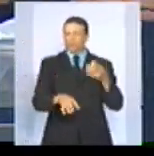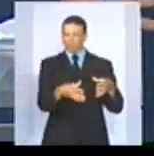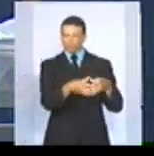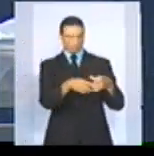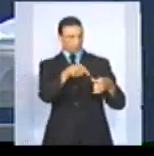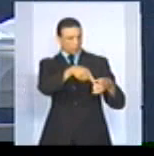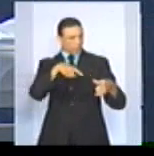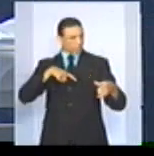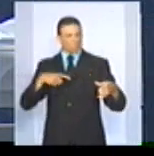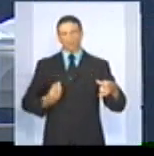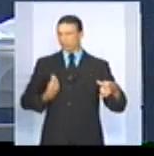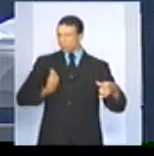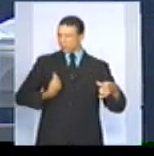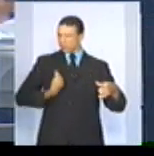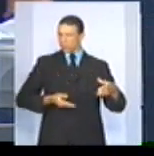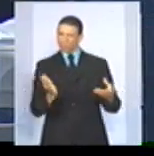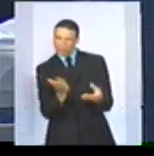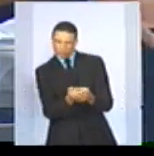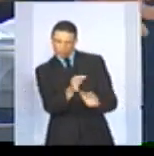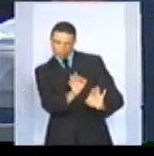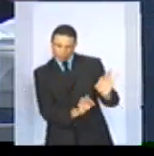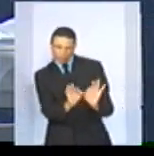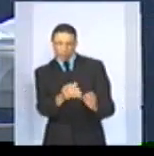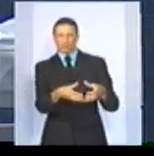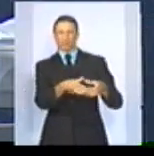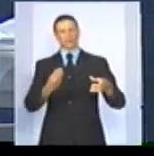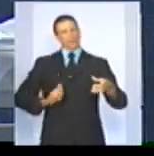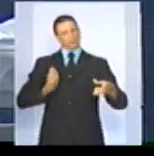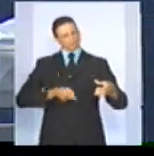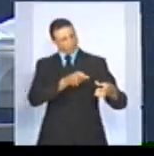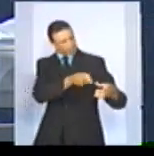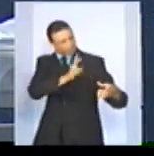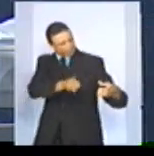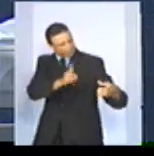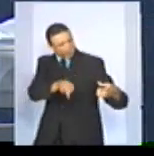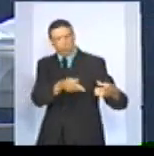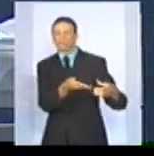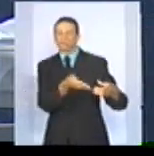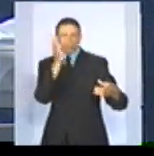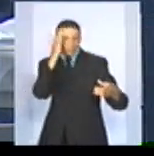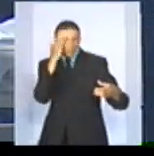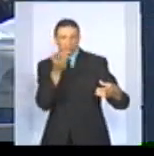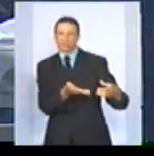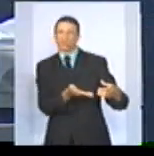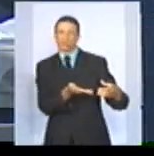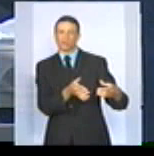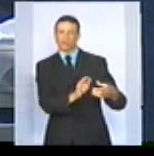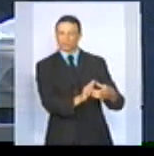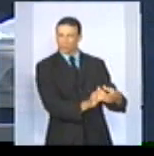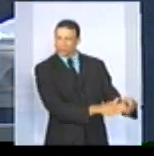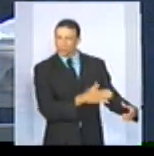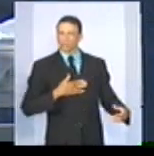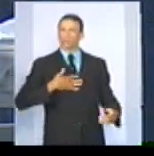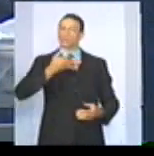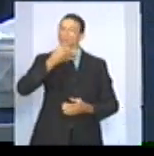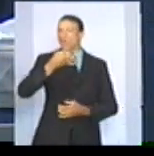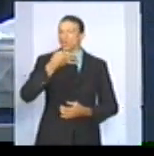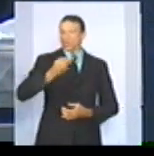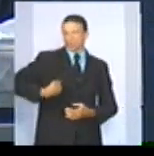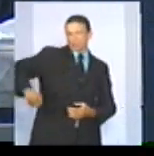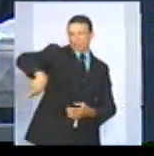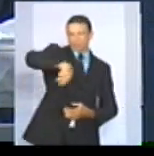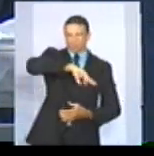lá participando desse todo esse processo sabia exatamente que estava sendo referenciado Então eu acho que um dos pontos que nós